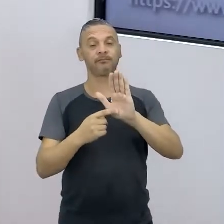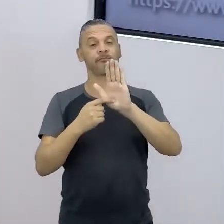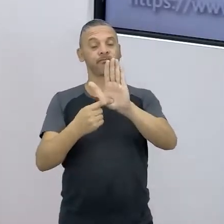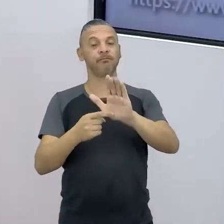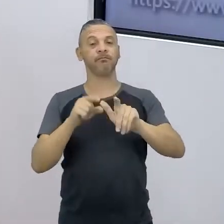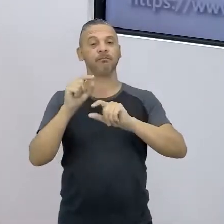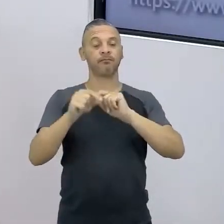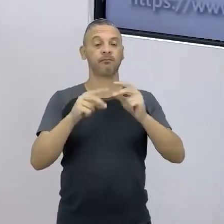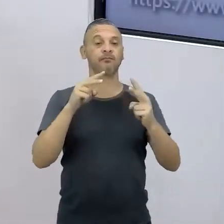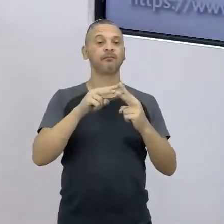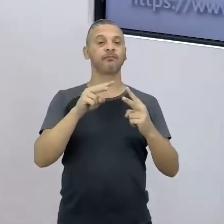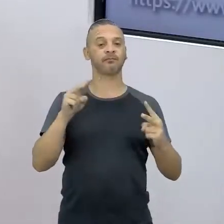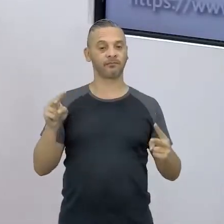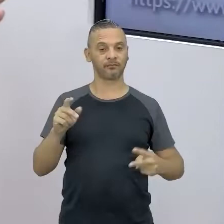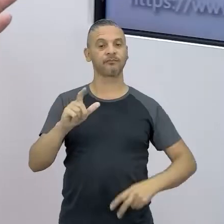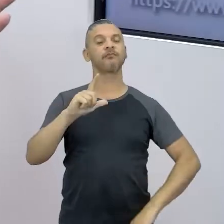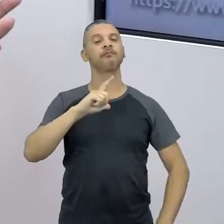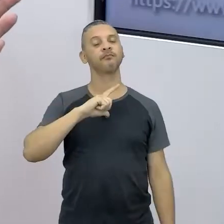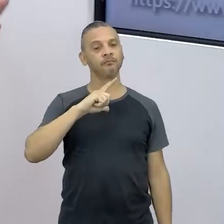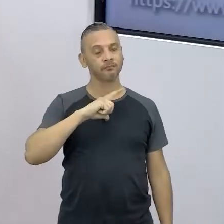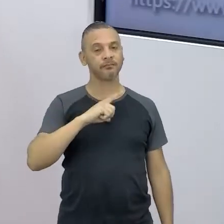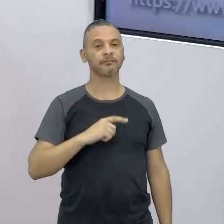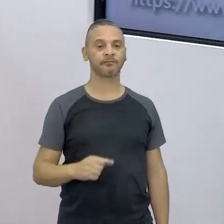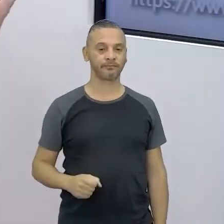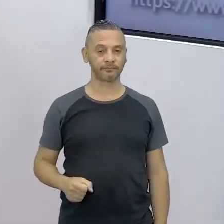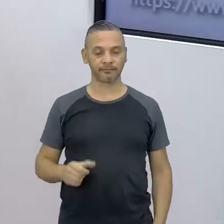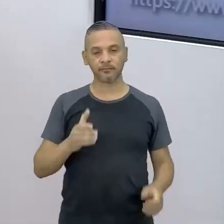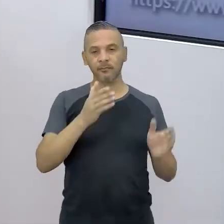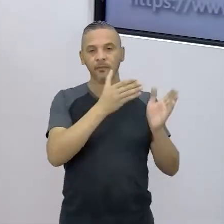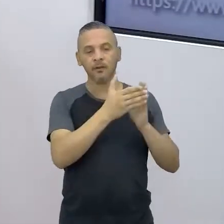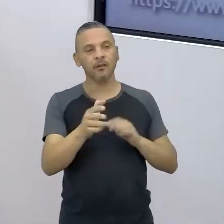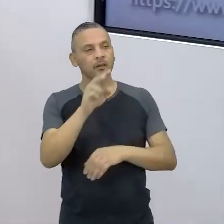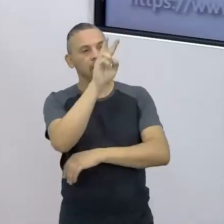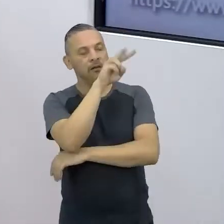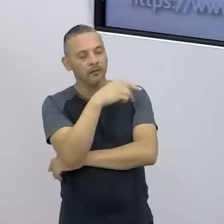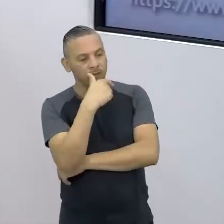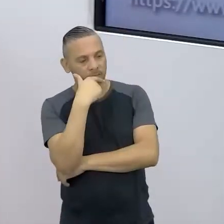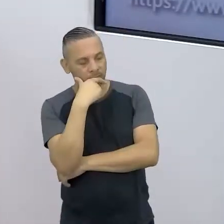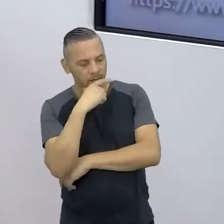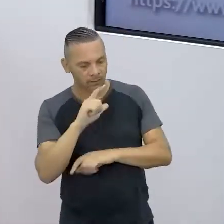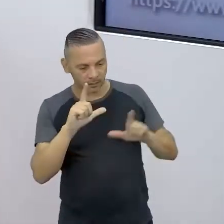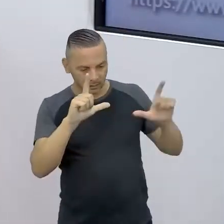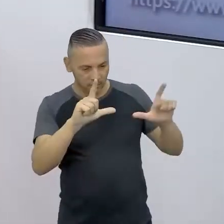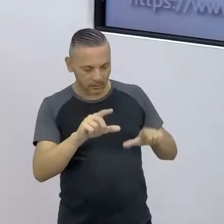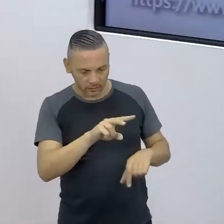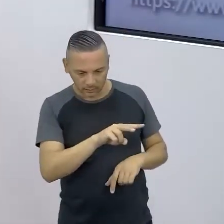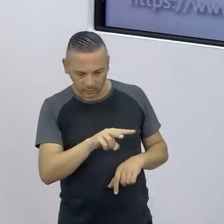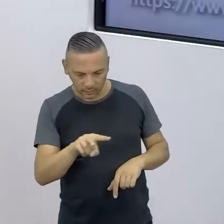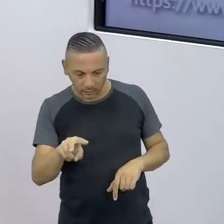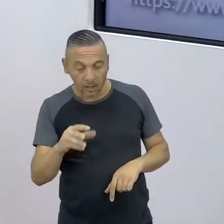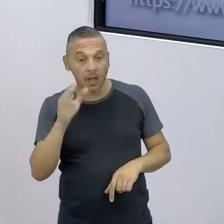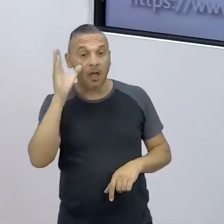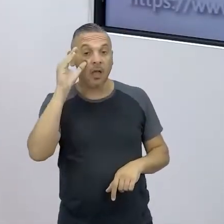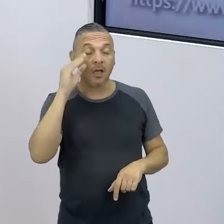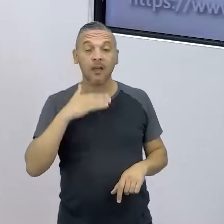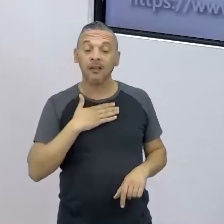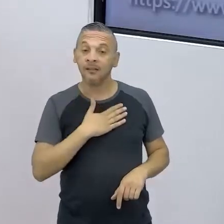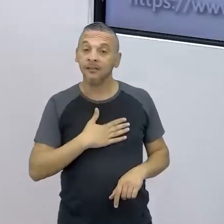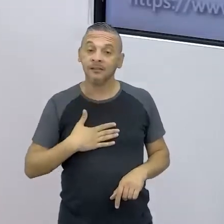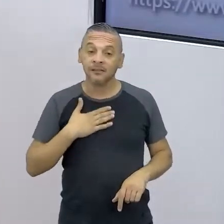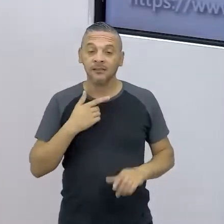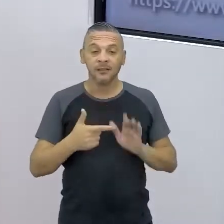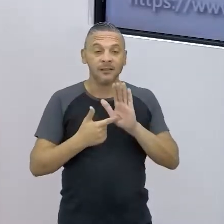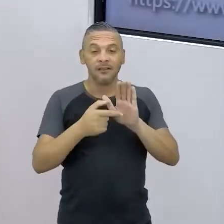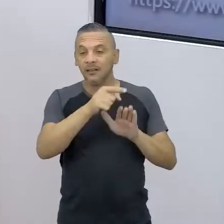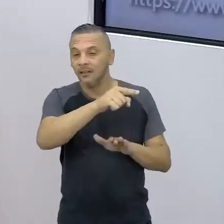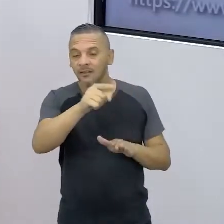exposição virtual, feita virtualmente mesmo. Você assiste ela, você insere as imagens. Eu achei tão interessante, e aí eu quis trazer para